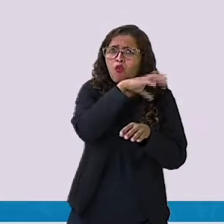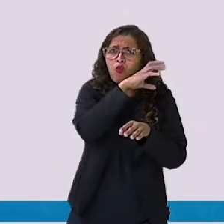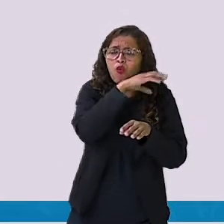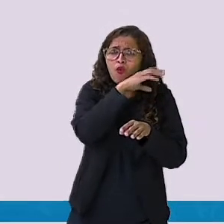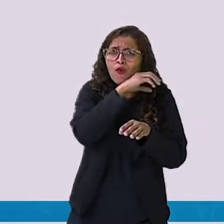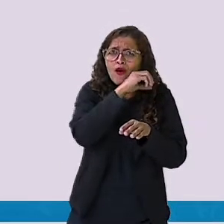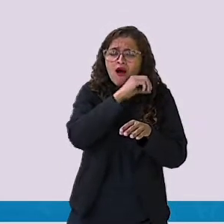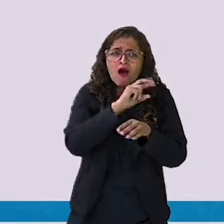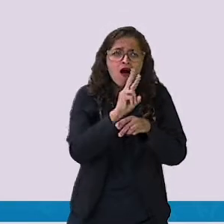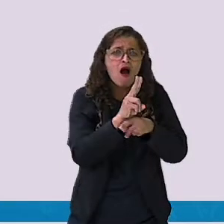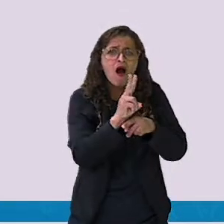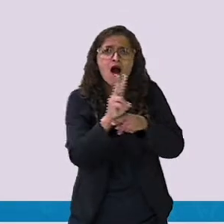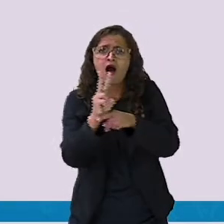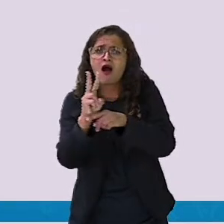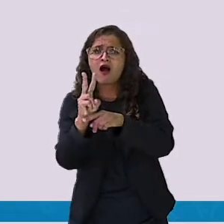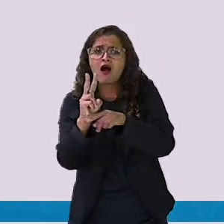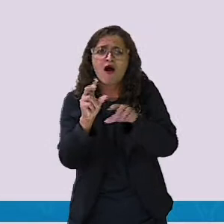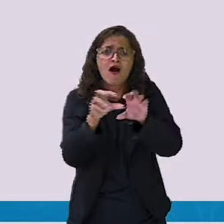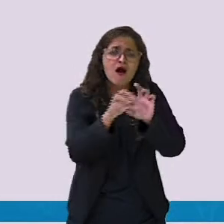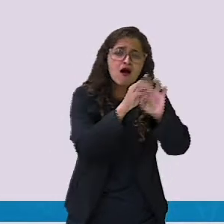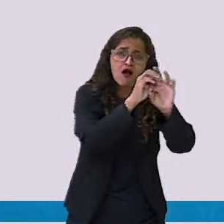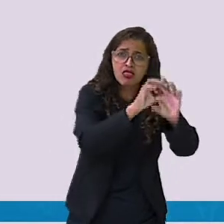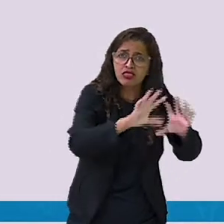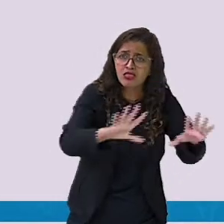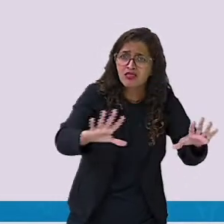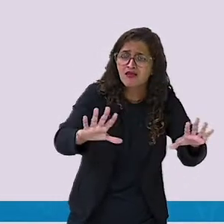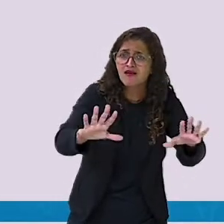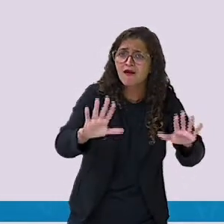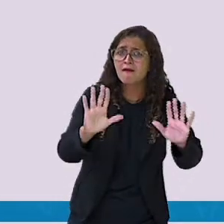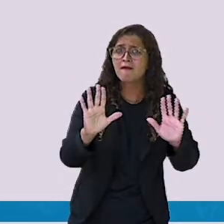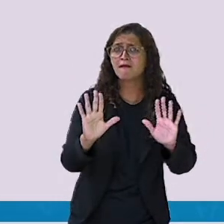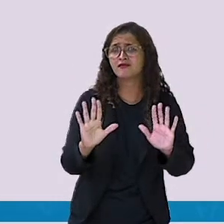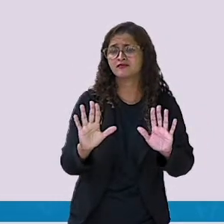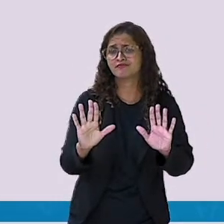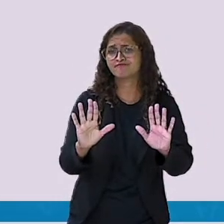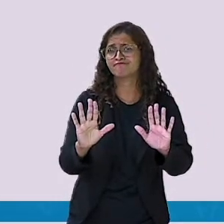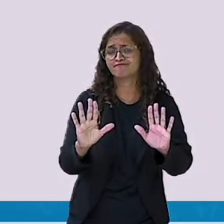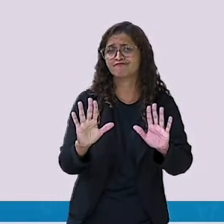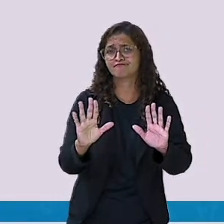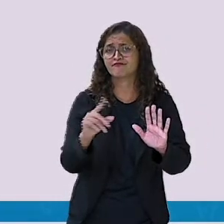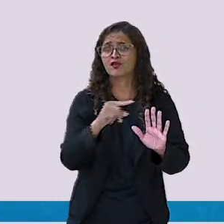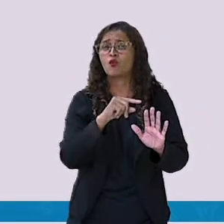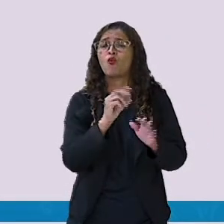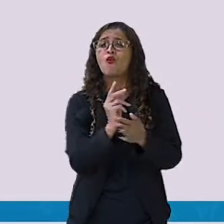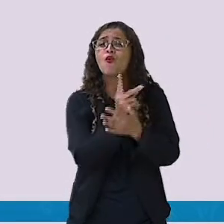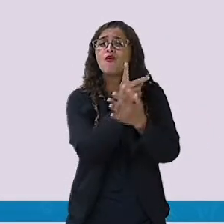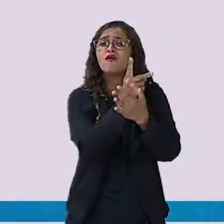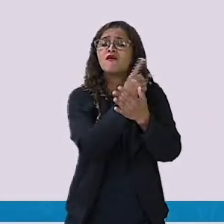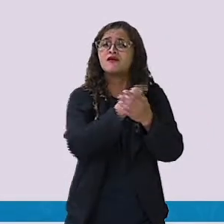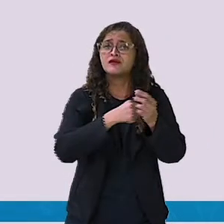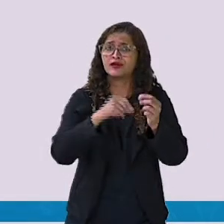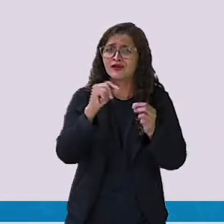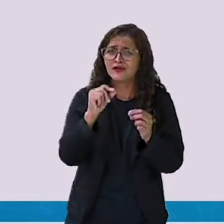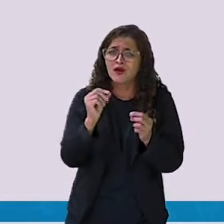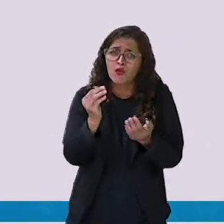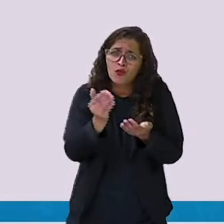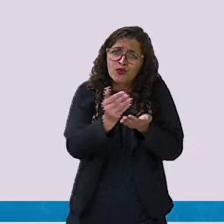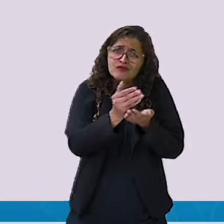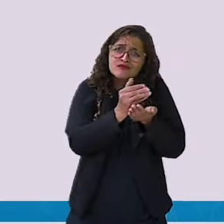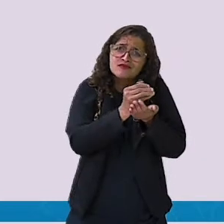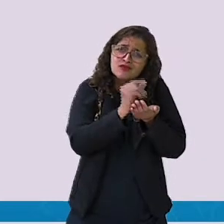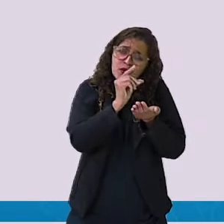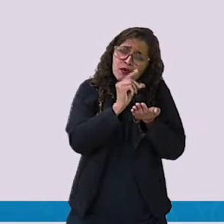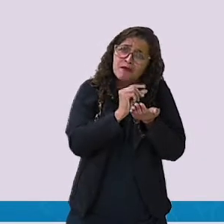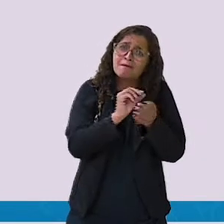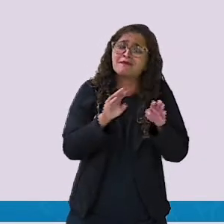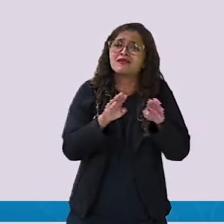cuidados. Essas medidas resultam em pequenas produções, mas são fonte de renda e